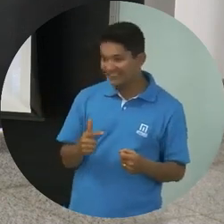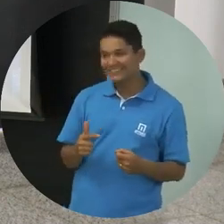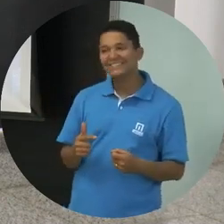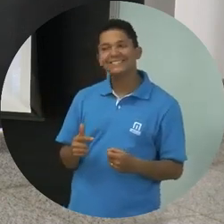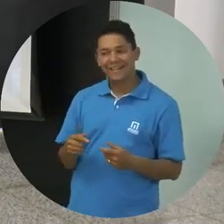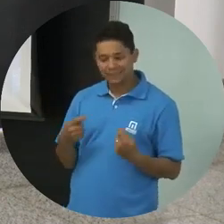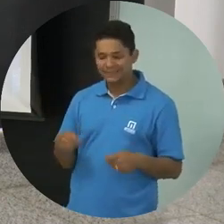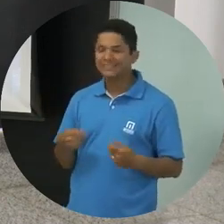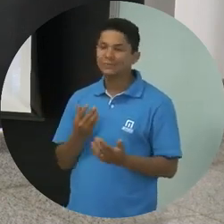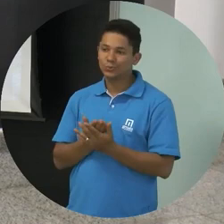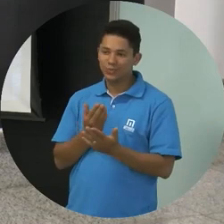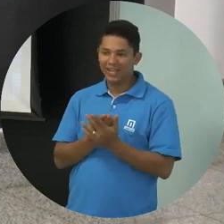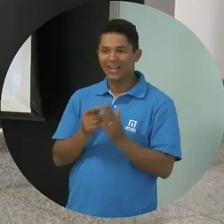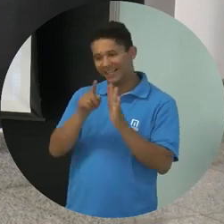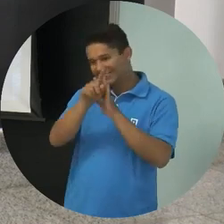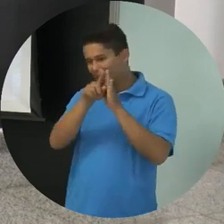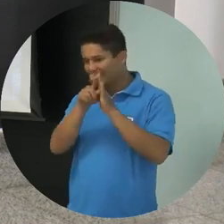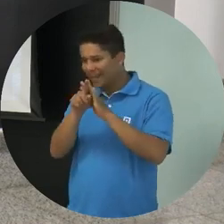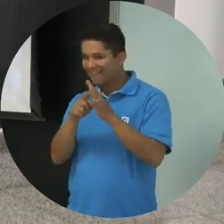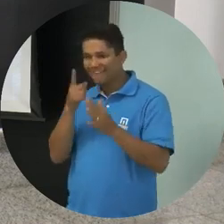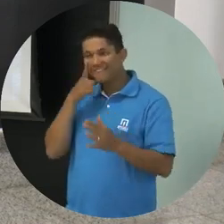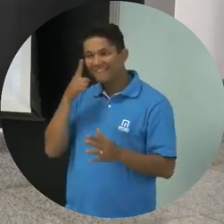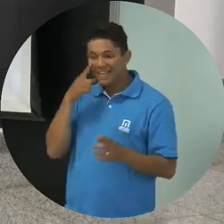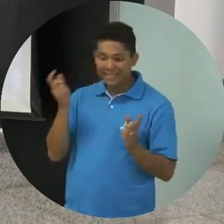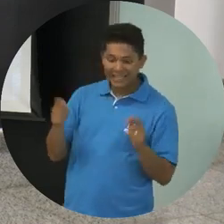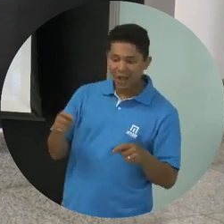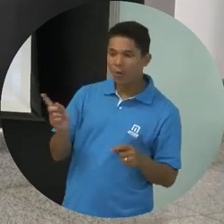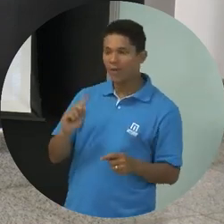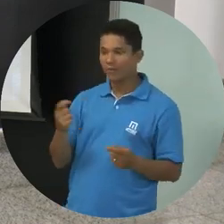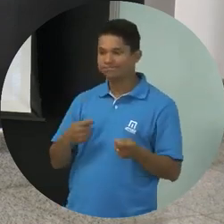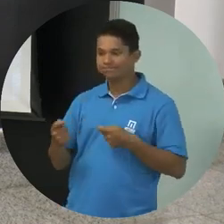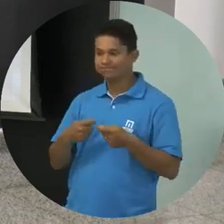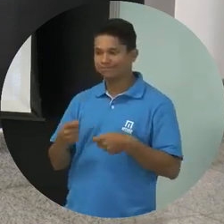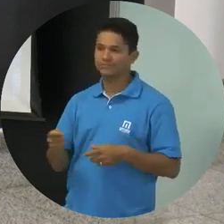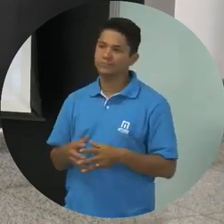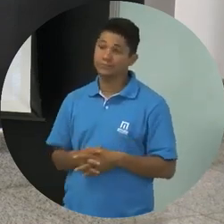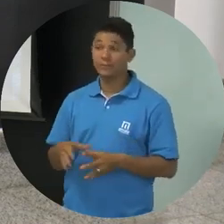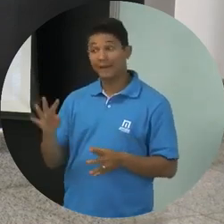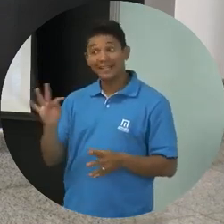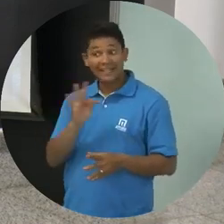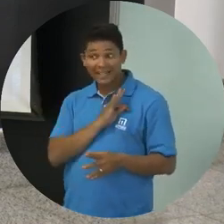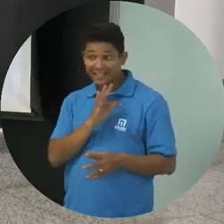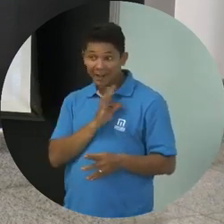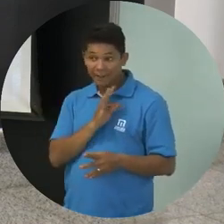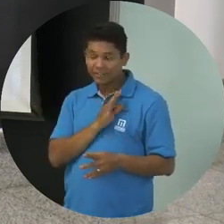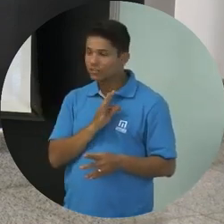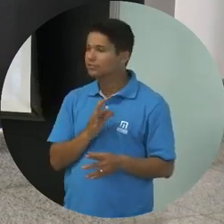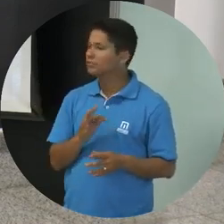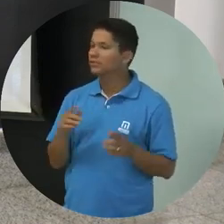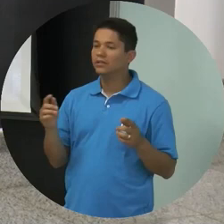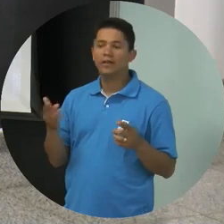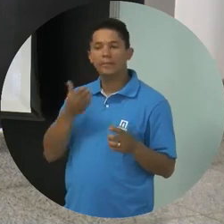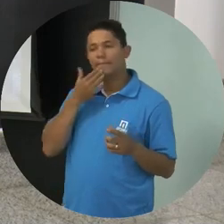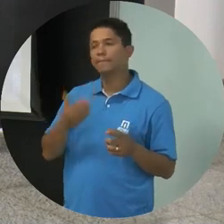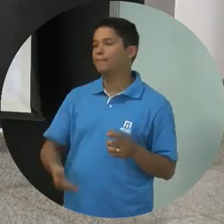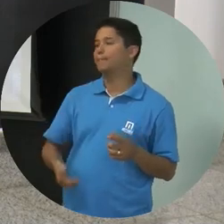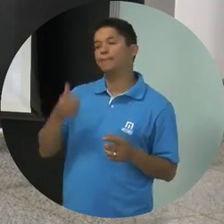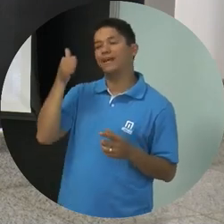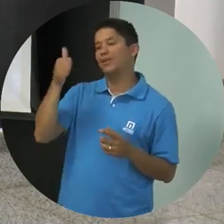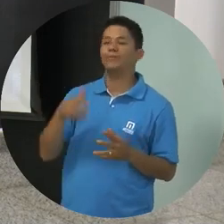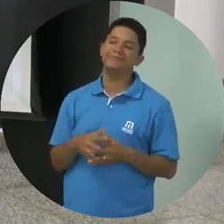bem estudado para viabilizar essa aplicação ou não. Porém, tecnicamente falando, ele é muito mais